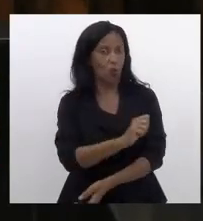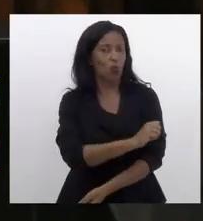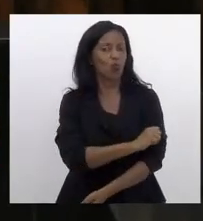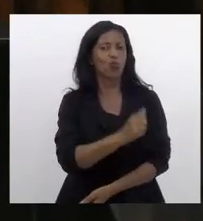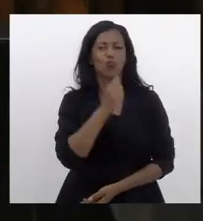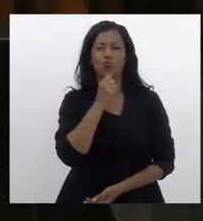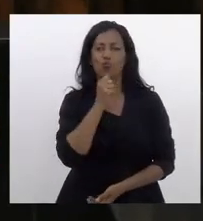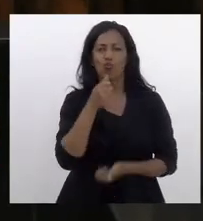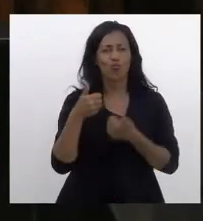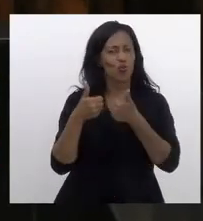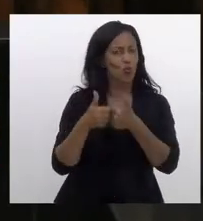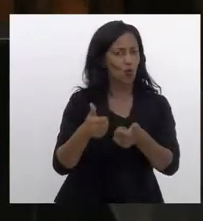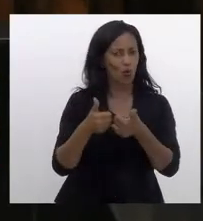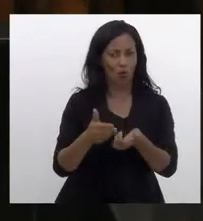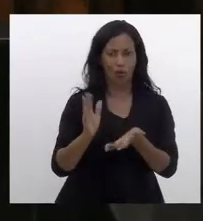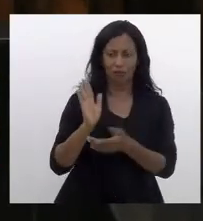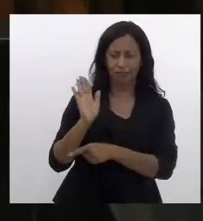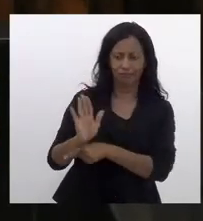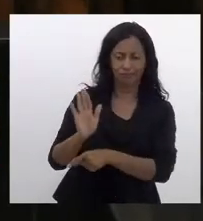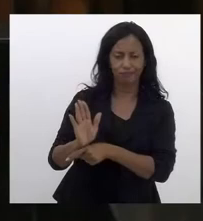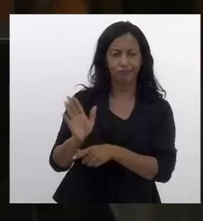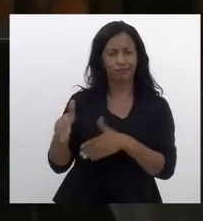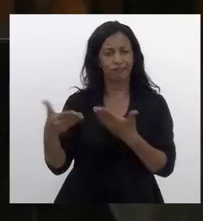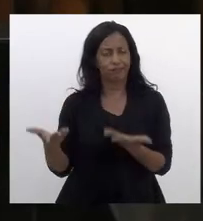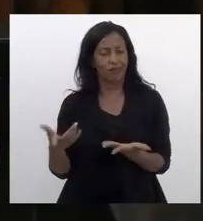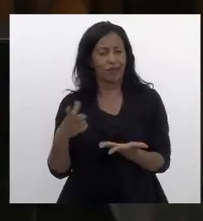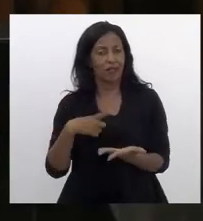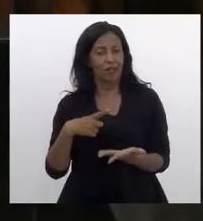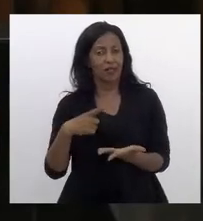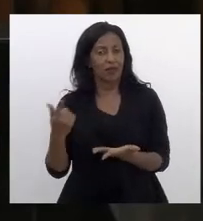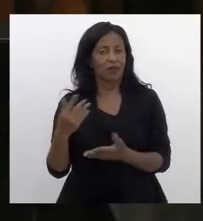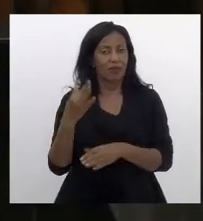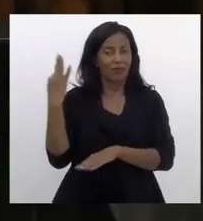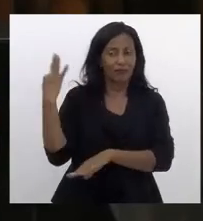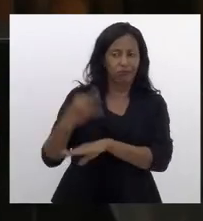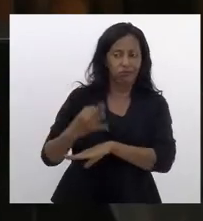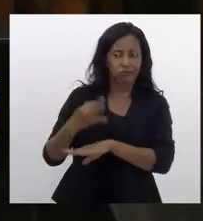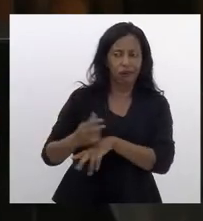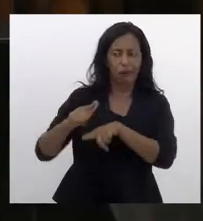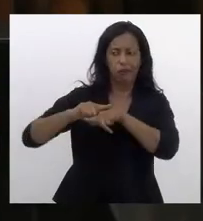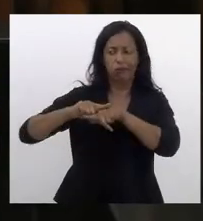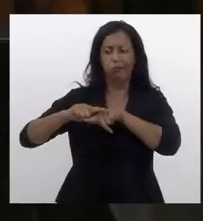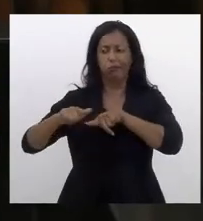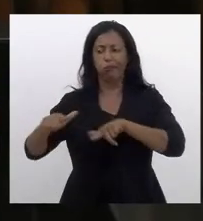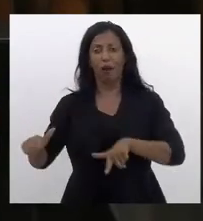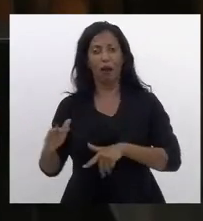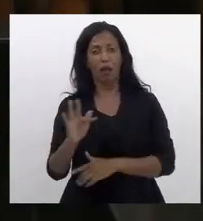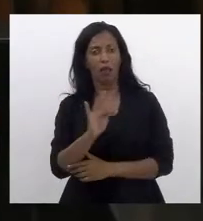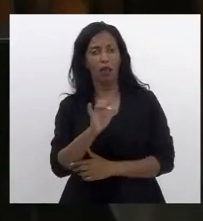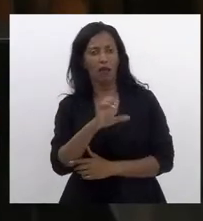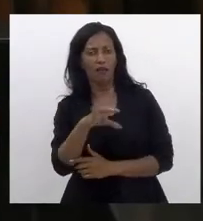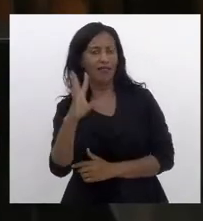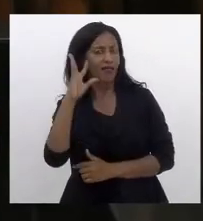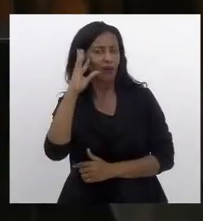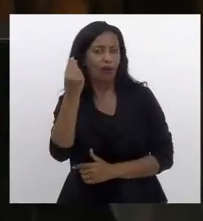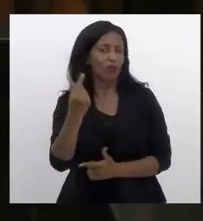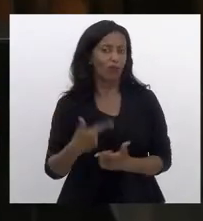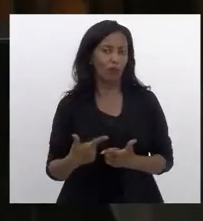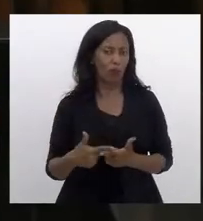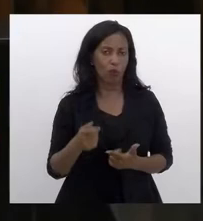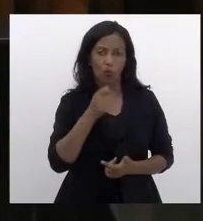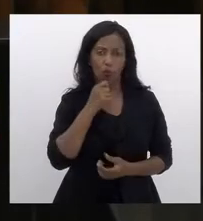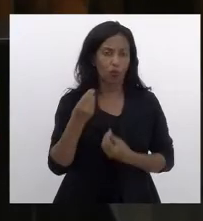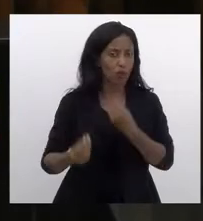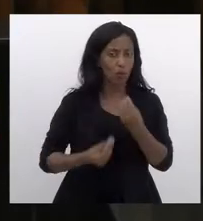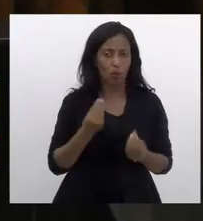têm a passagem subsidiada, então você tem índices de evasão enormes E a FAETEC não consegue resolver o problema porque